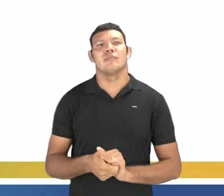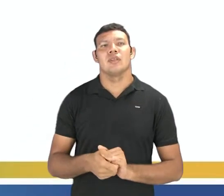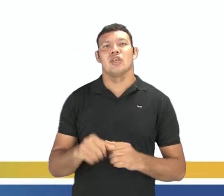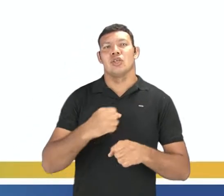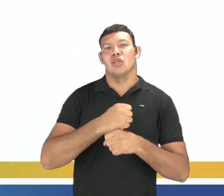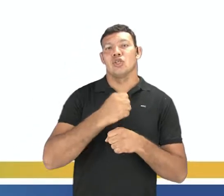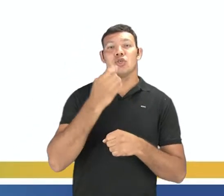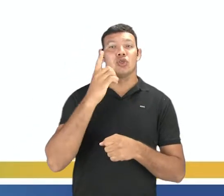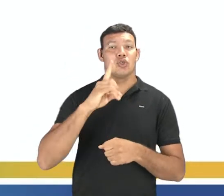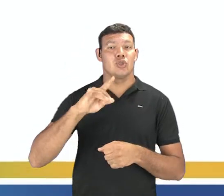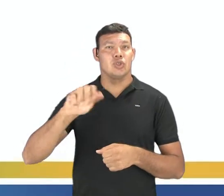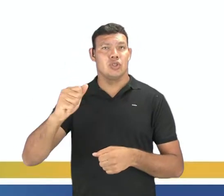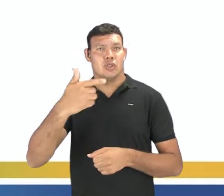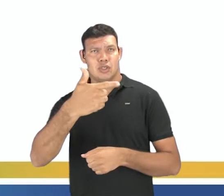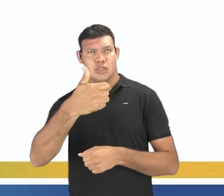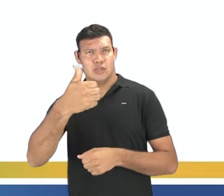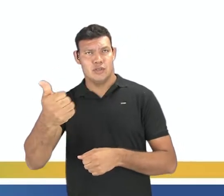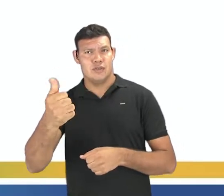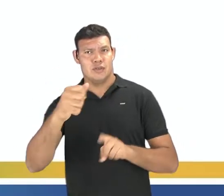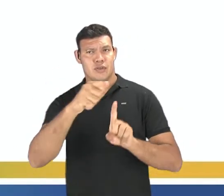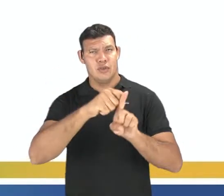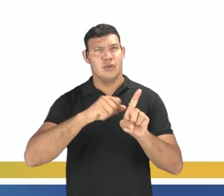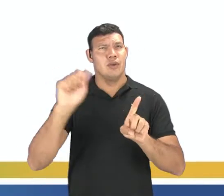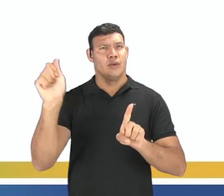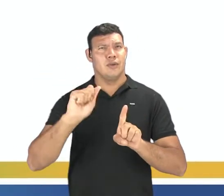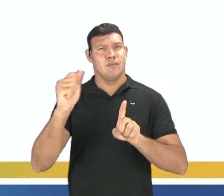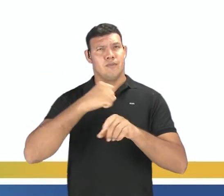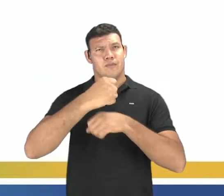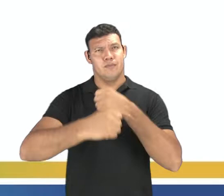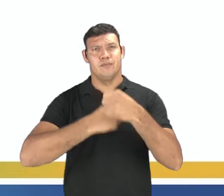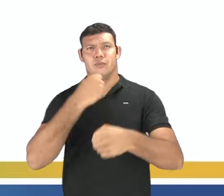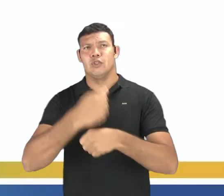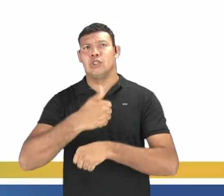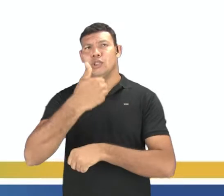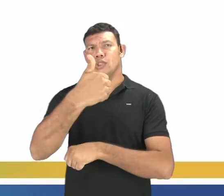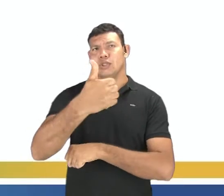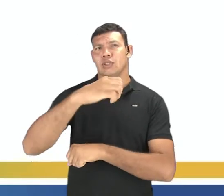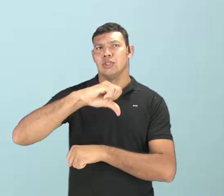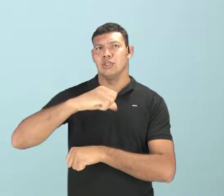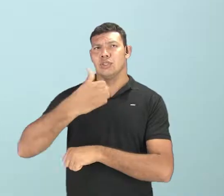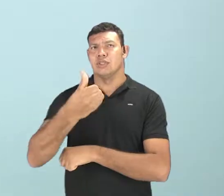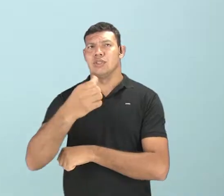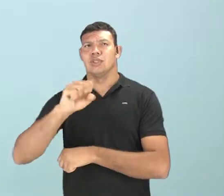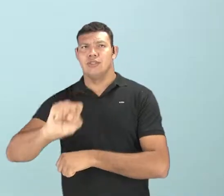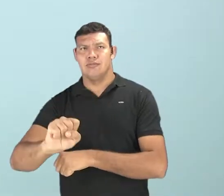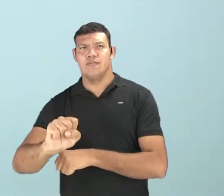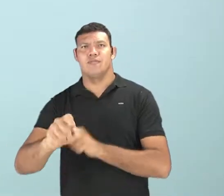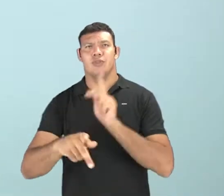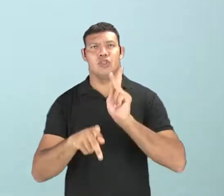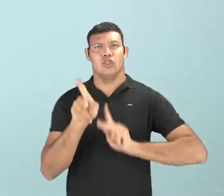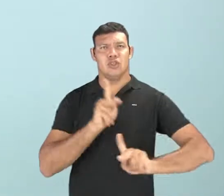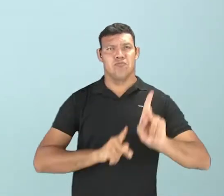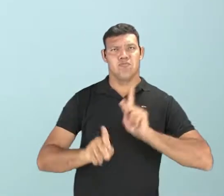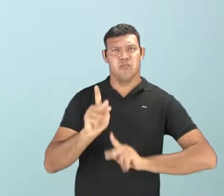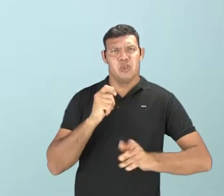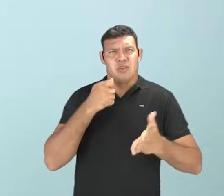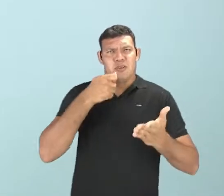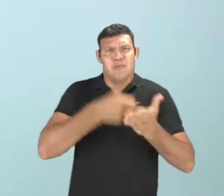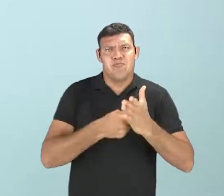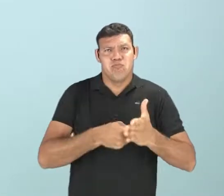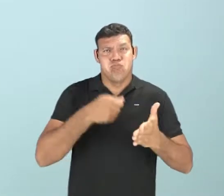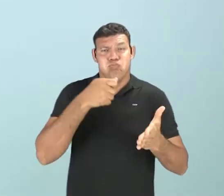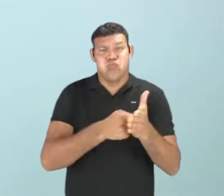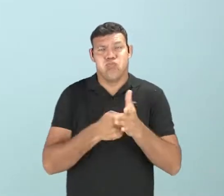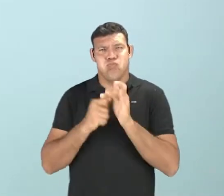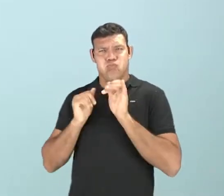uma tentativa de democratizar, até mesmo a forma política que estava sendo empregada. Ele não era totalmente contra o socialismo,